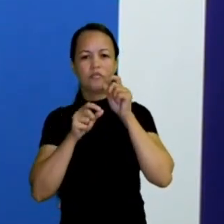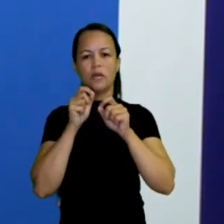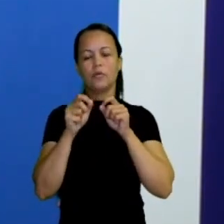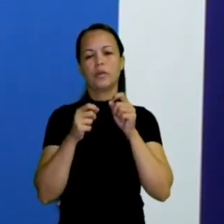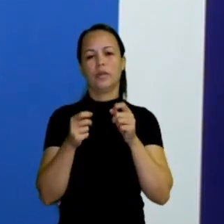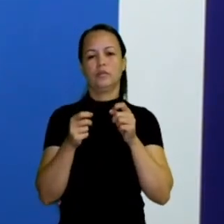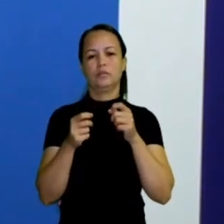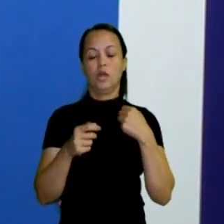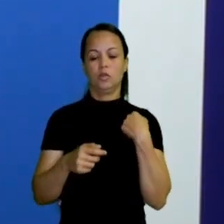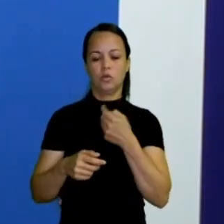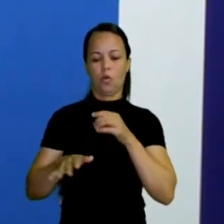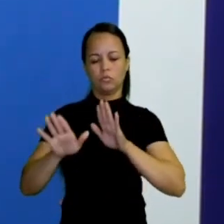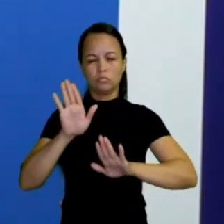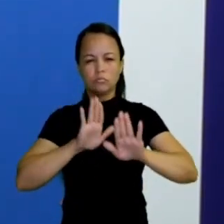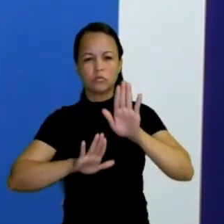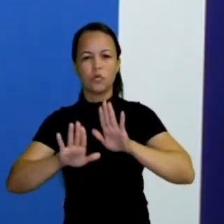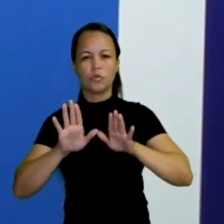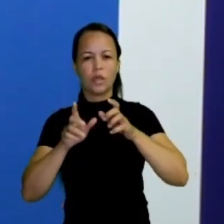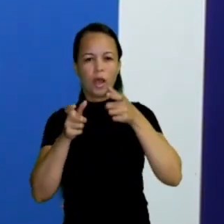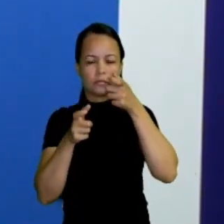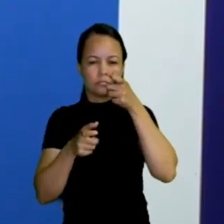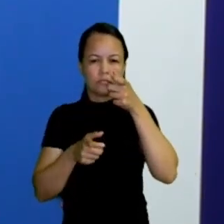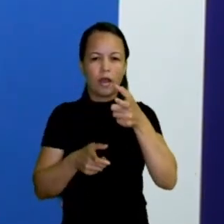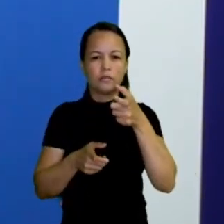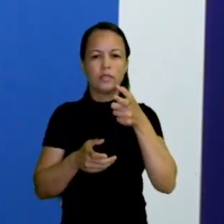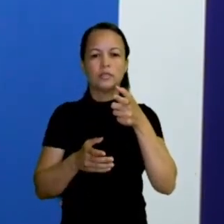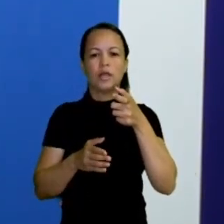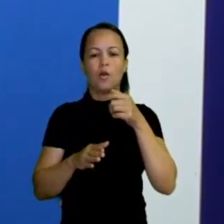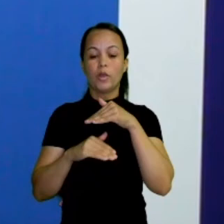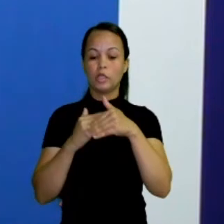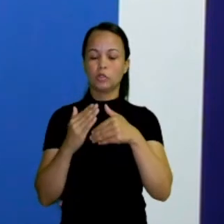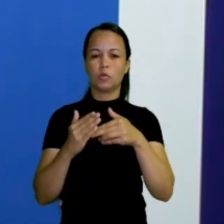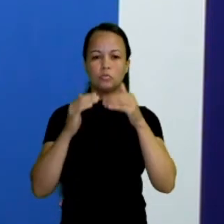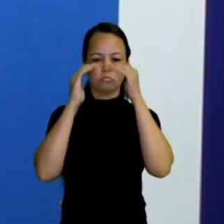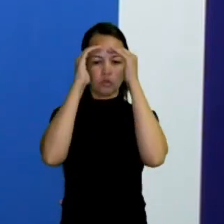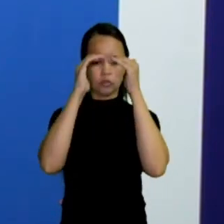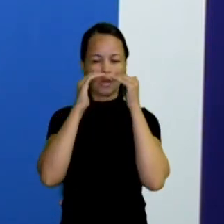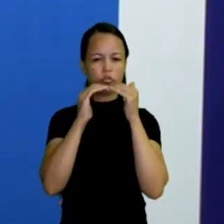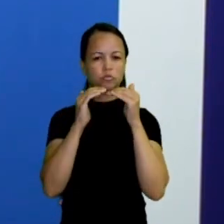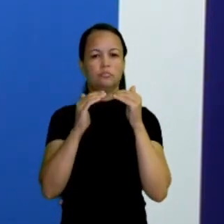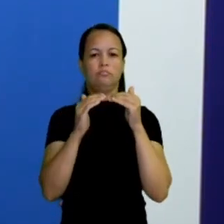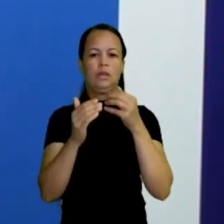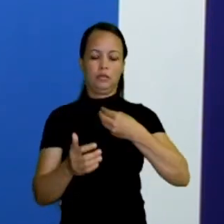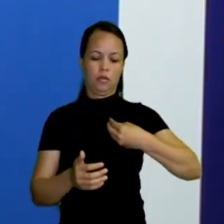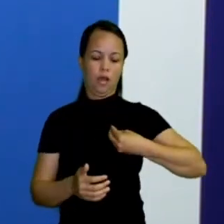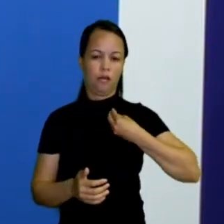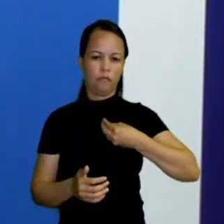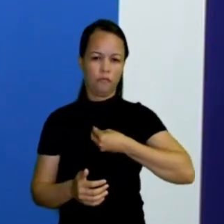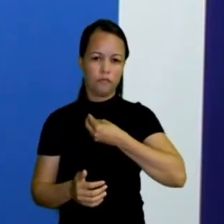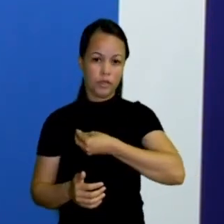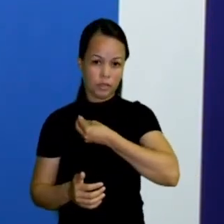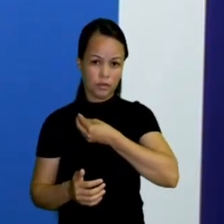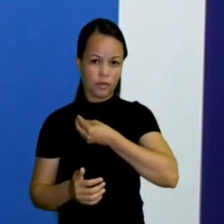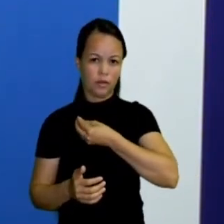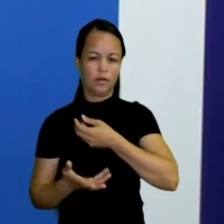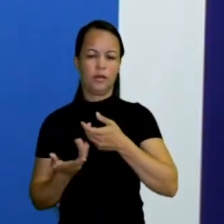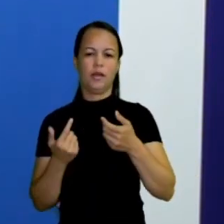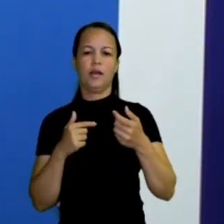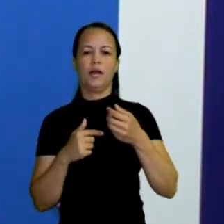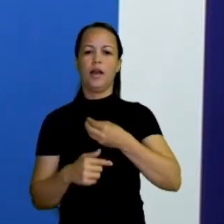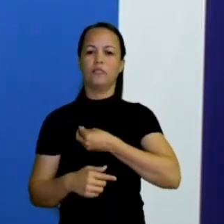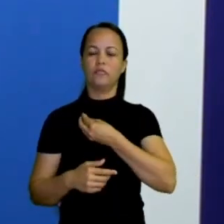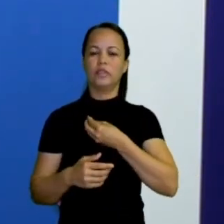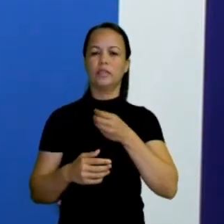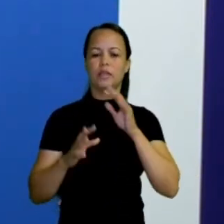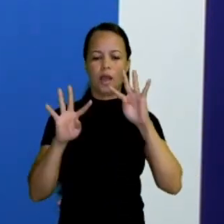Nosso cuidado, nossa atenção e todo o nosso respeito à vida, a atenção com as pessoas prioritárias da